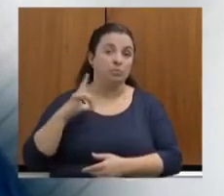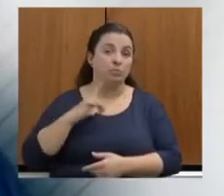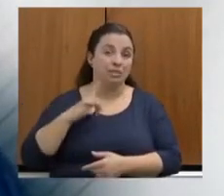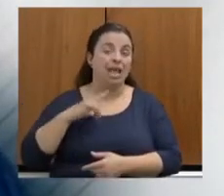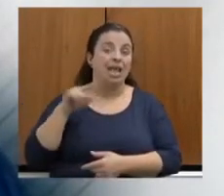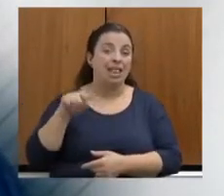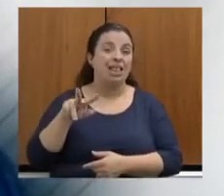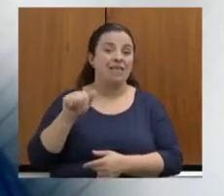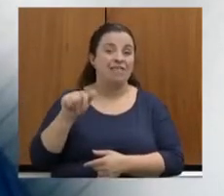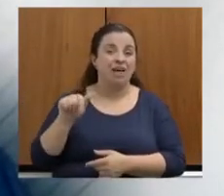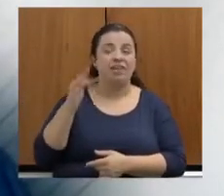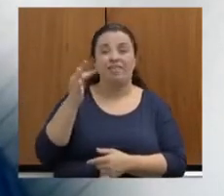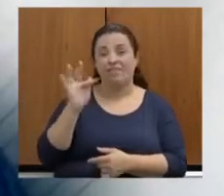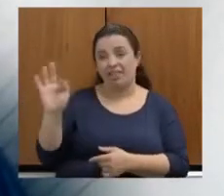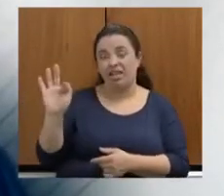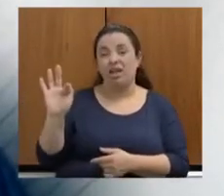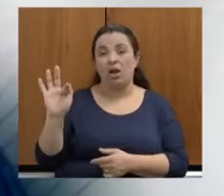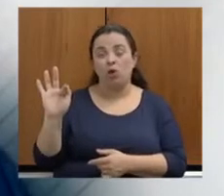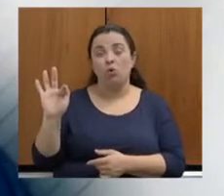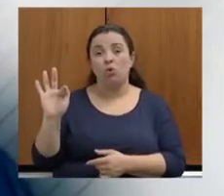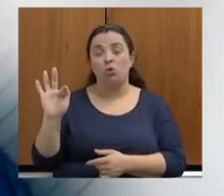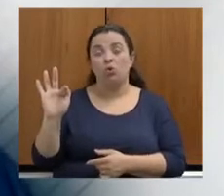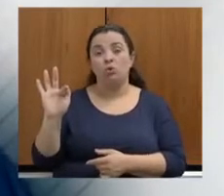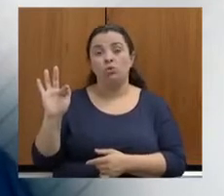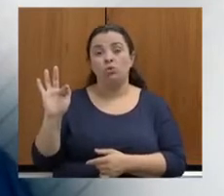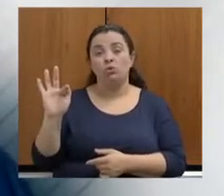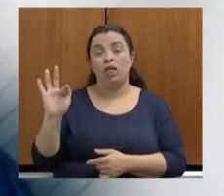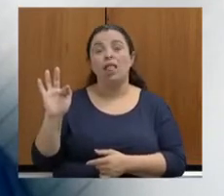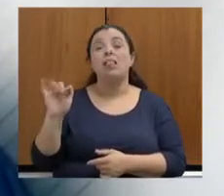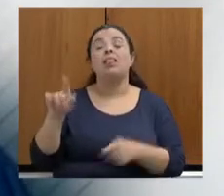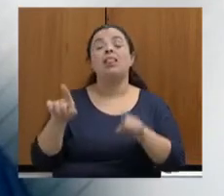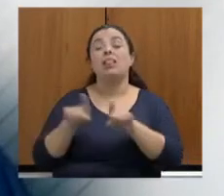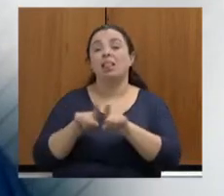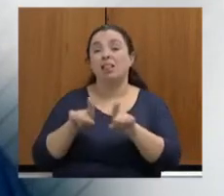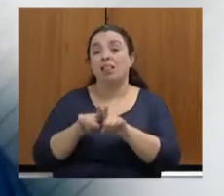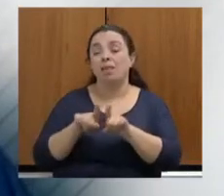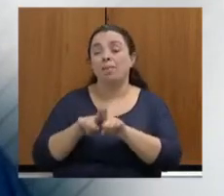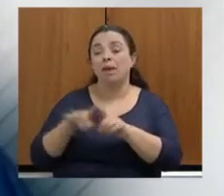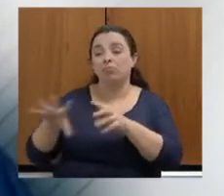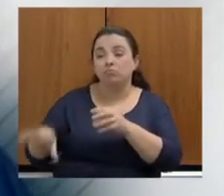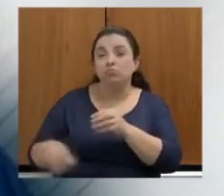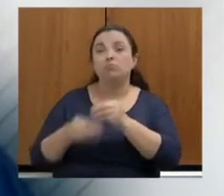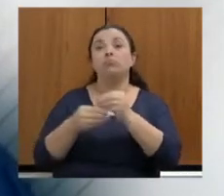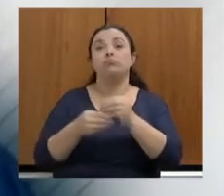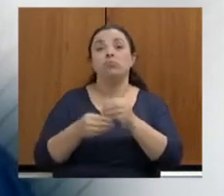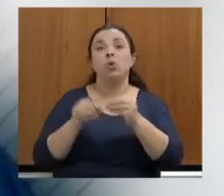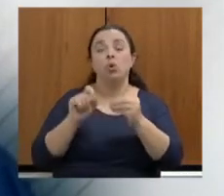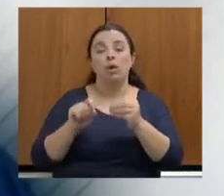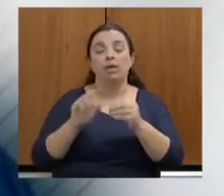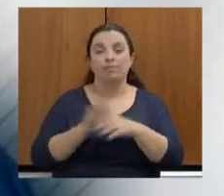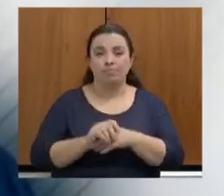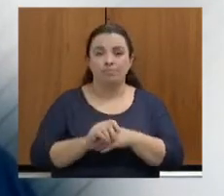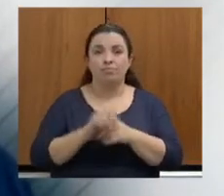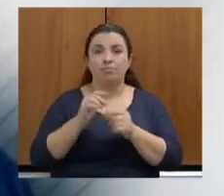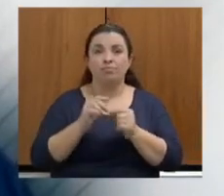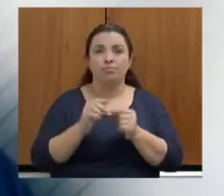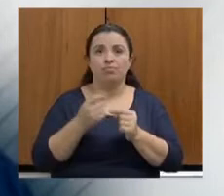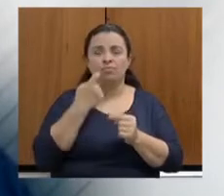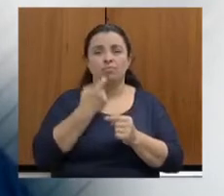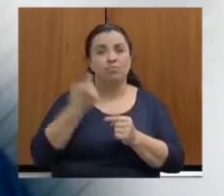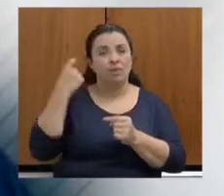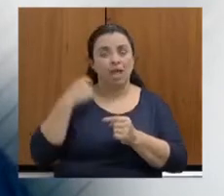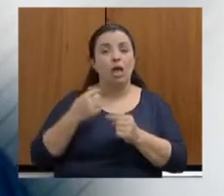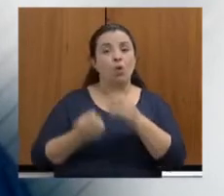na vara federal se soma que felizmente recentemente foi criado o Tribunal Regional Federal da